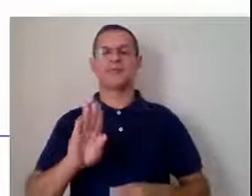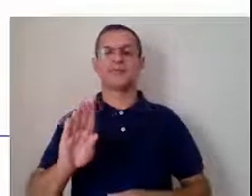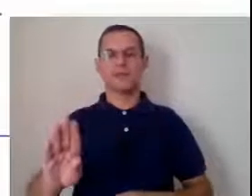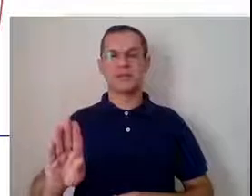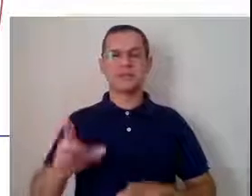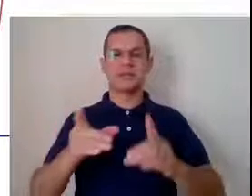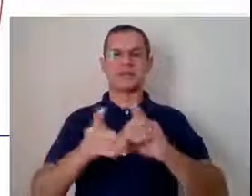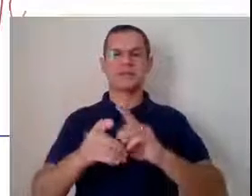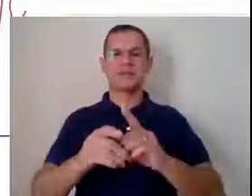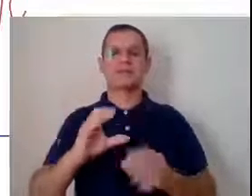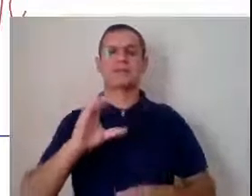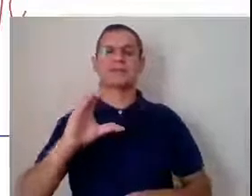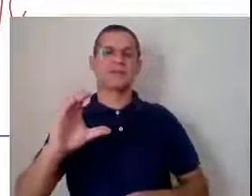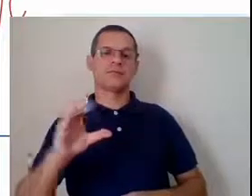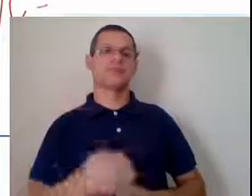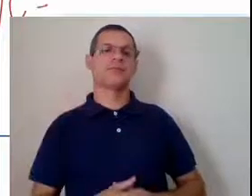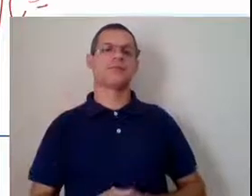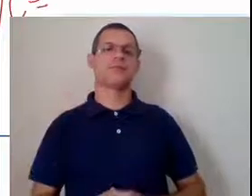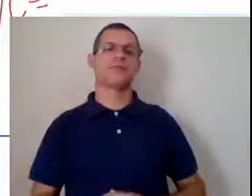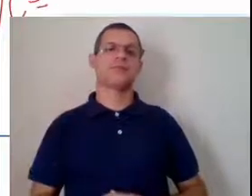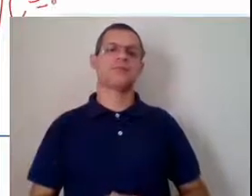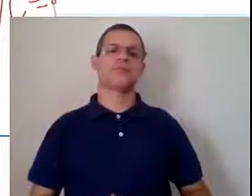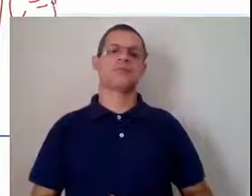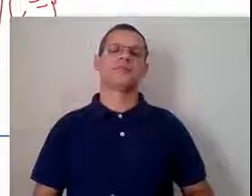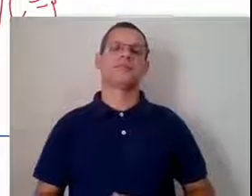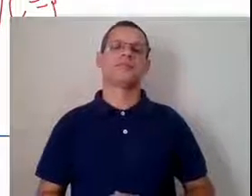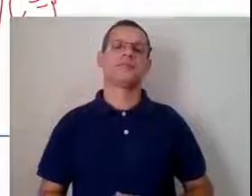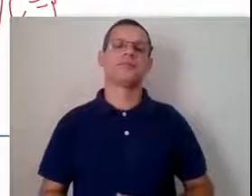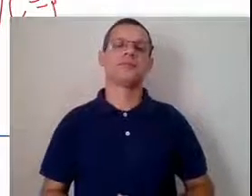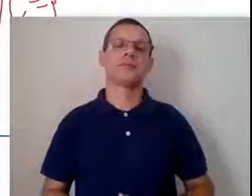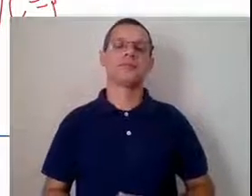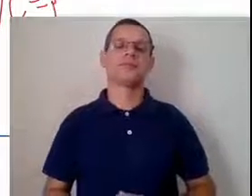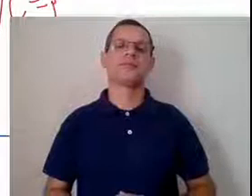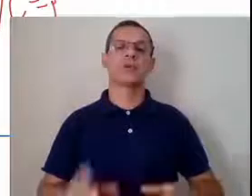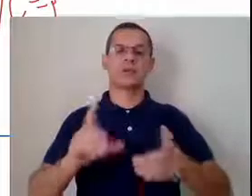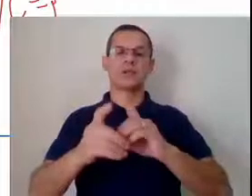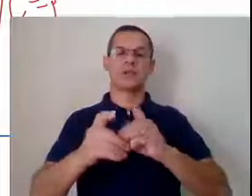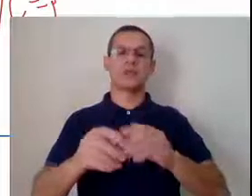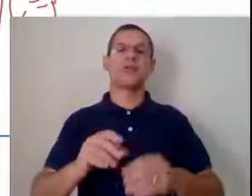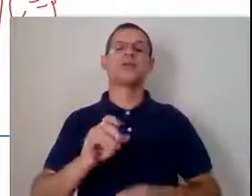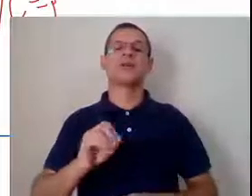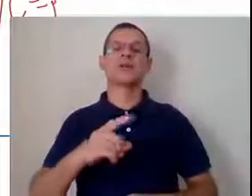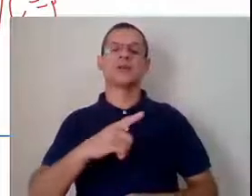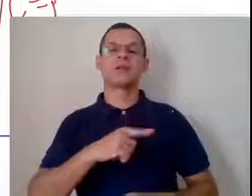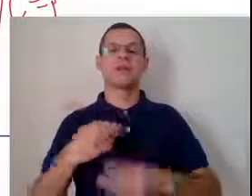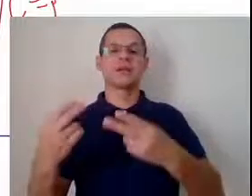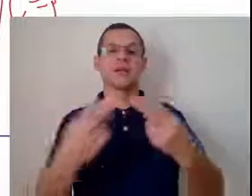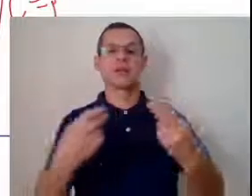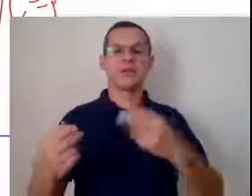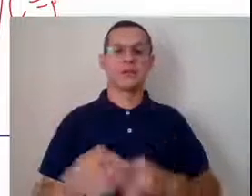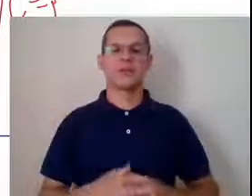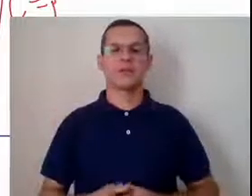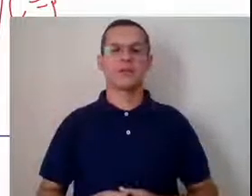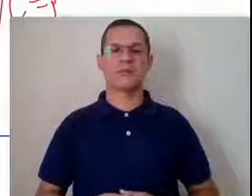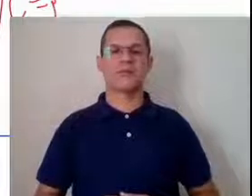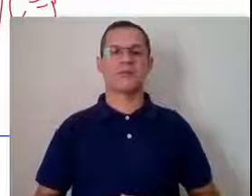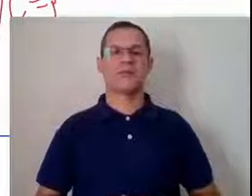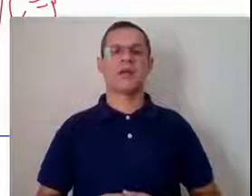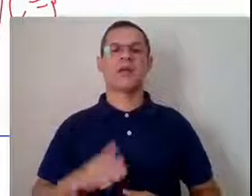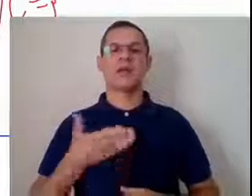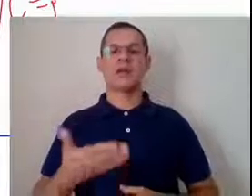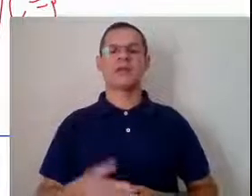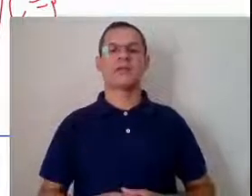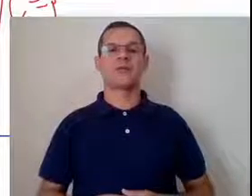B, interseção C. O que é interseção? O que eles têm em comum.